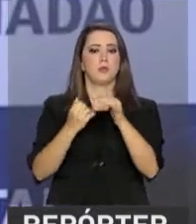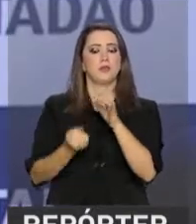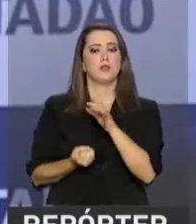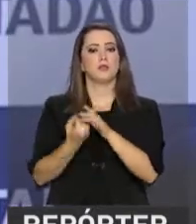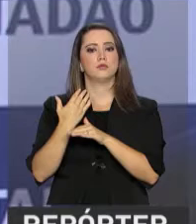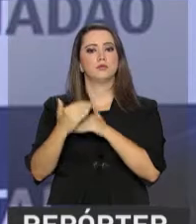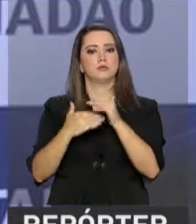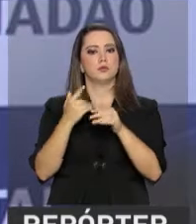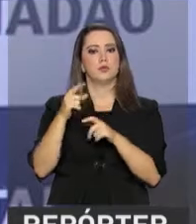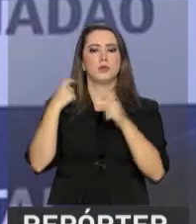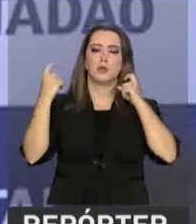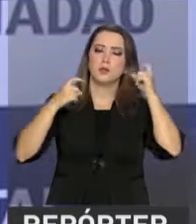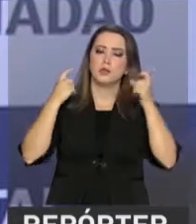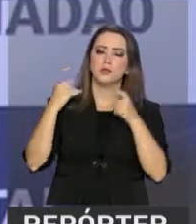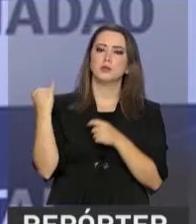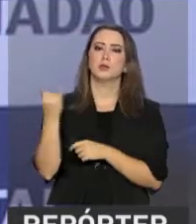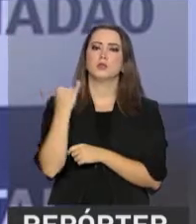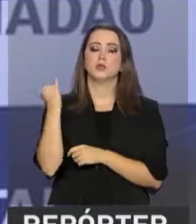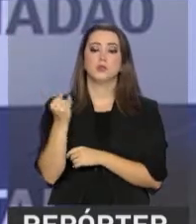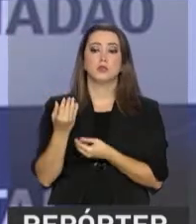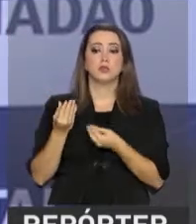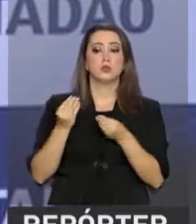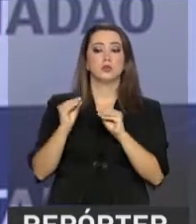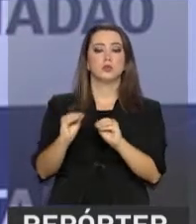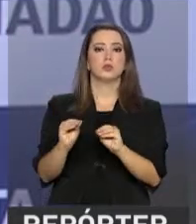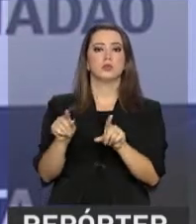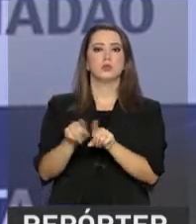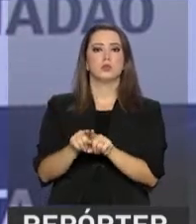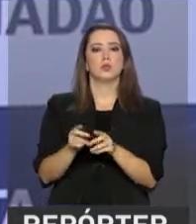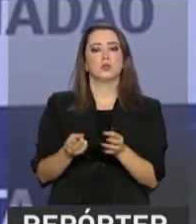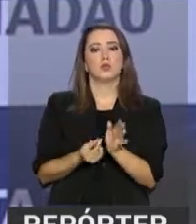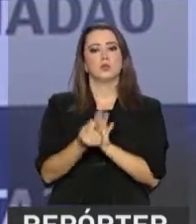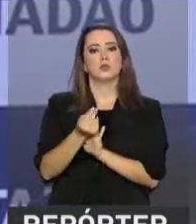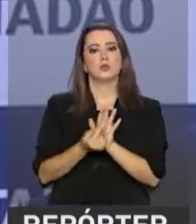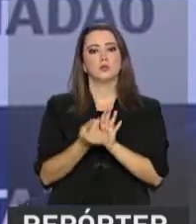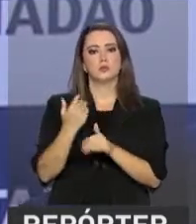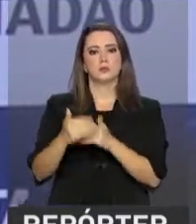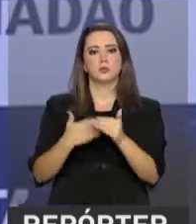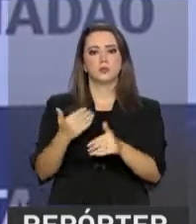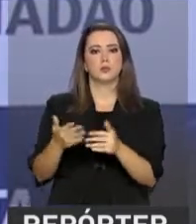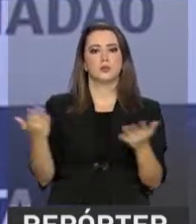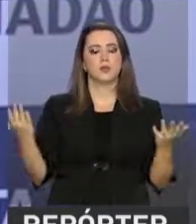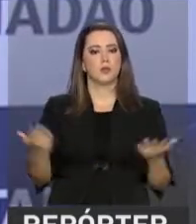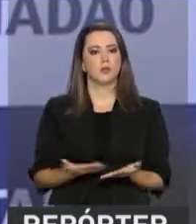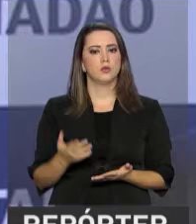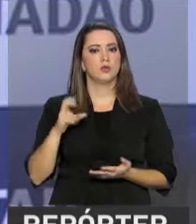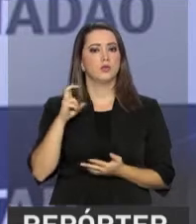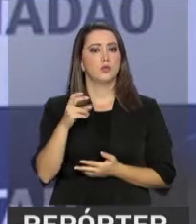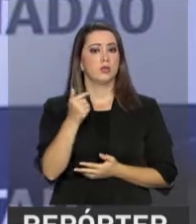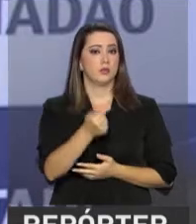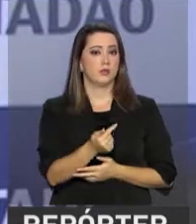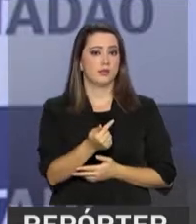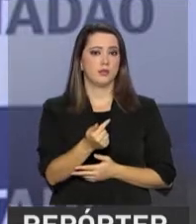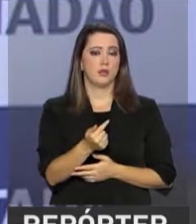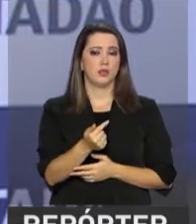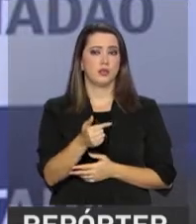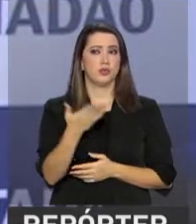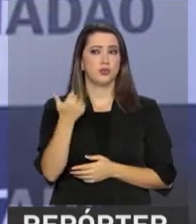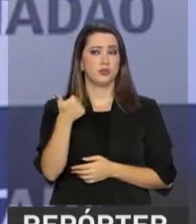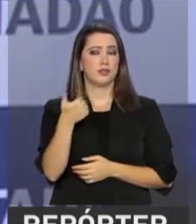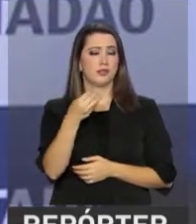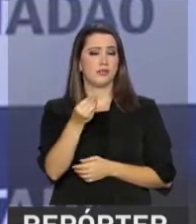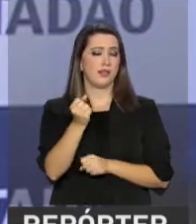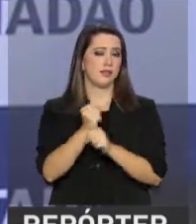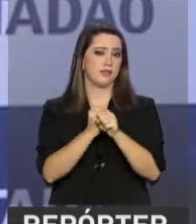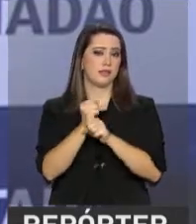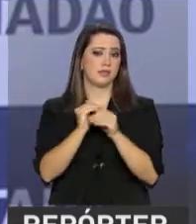maior preocupação e é a despesa que vem ocupando o orçamento paulatinamente então hoje 57 10 anos atrás